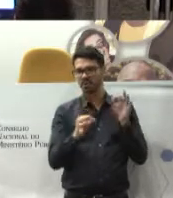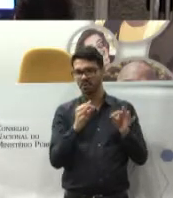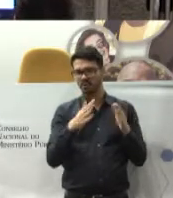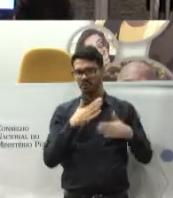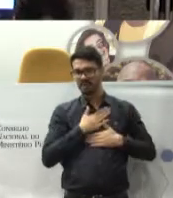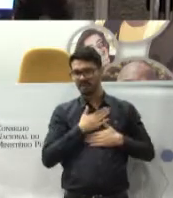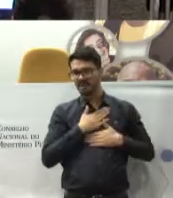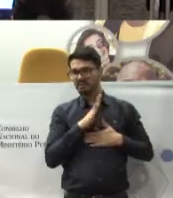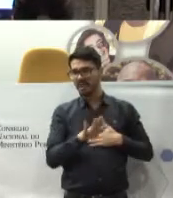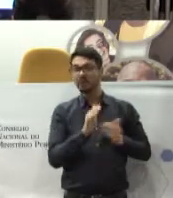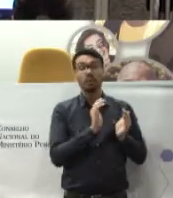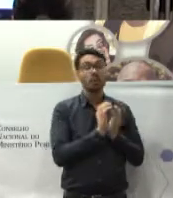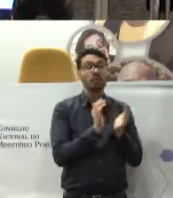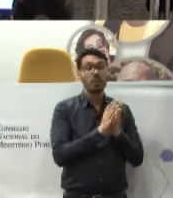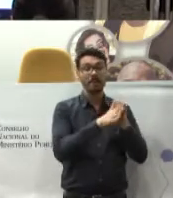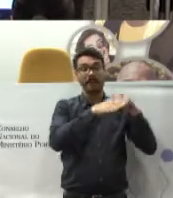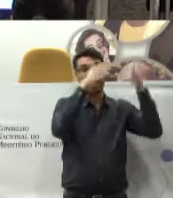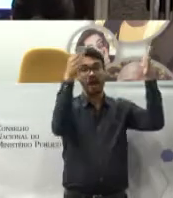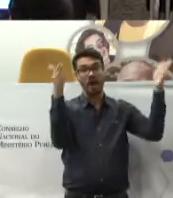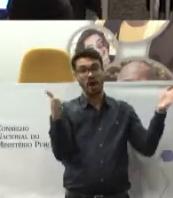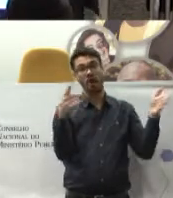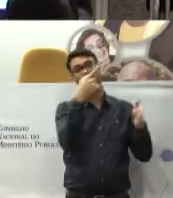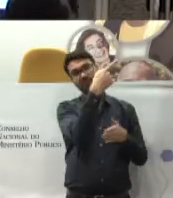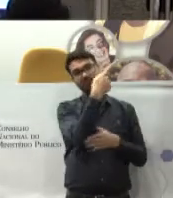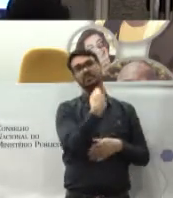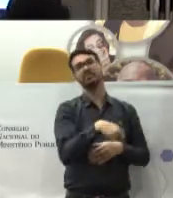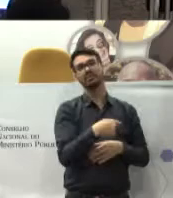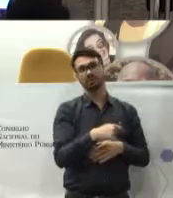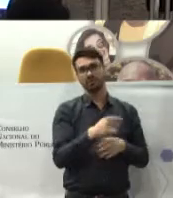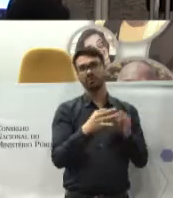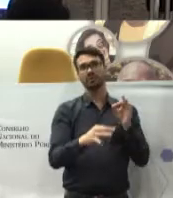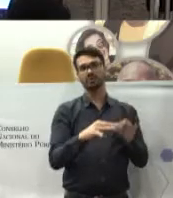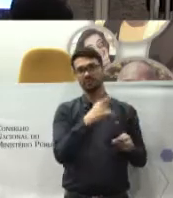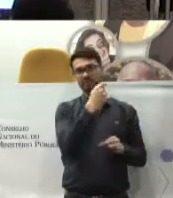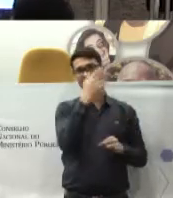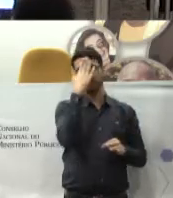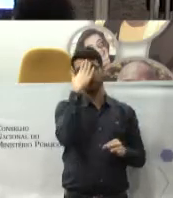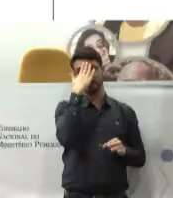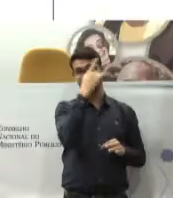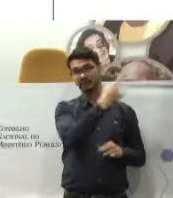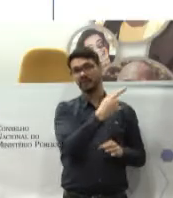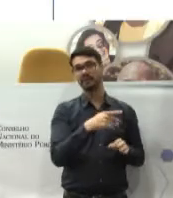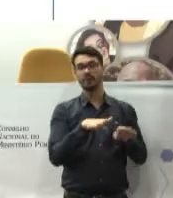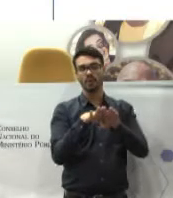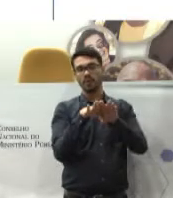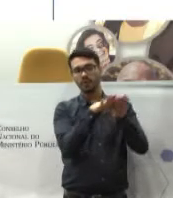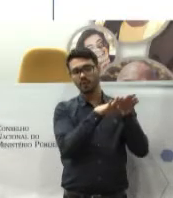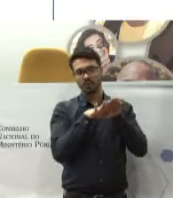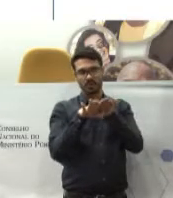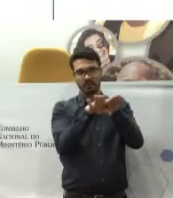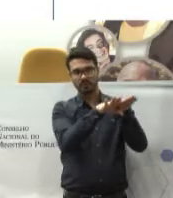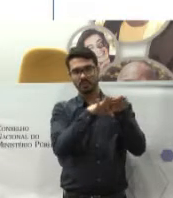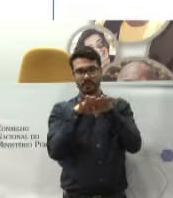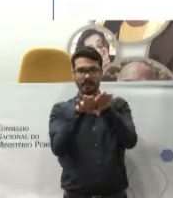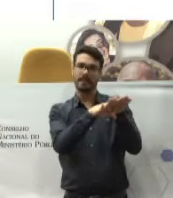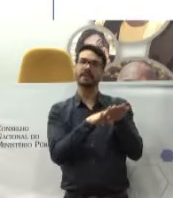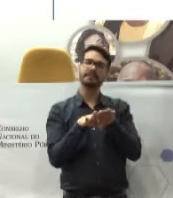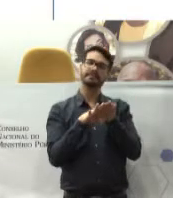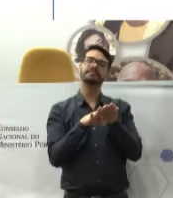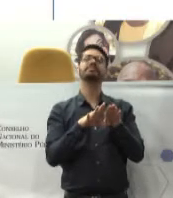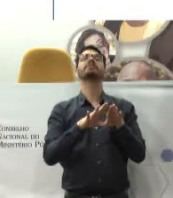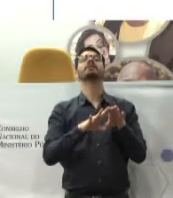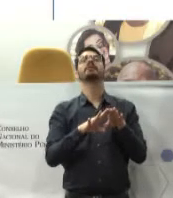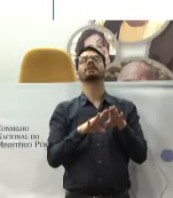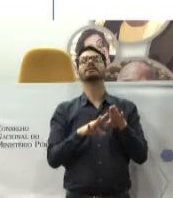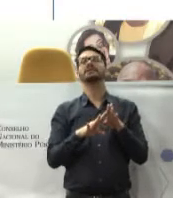mais. Então, o judiciário tem que tomar cuidado para saber o que seja justo, né? A uniformização com decisões